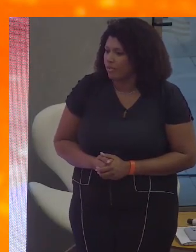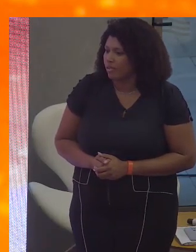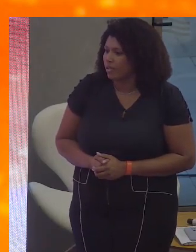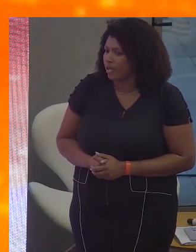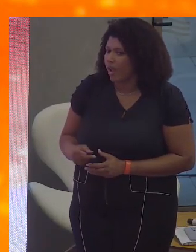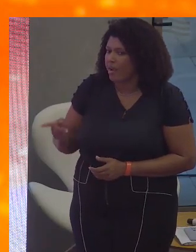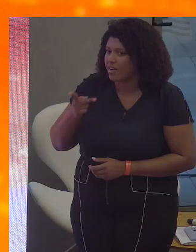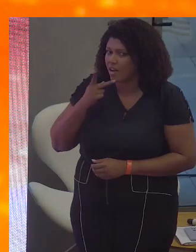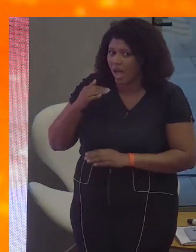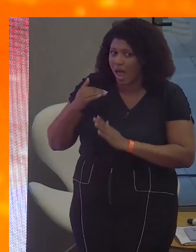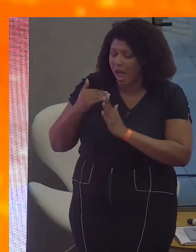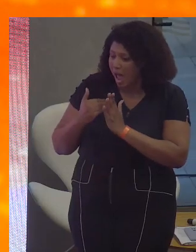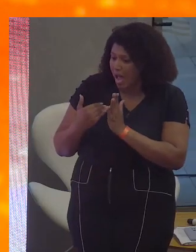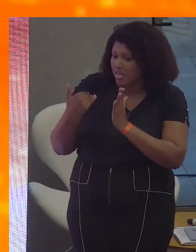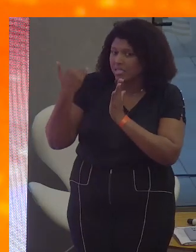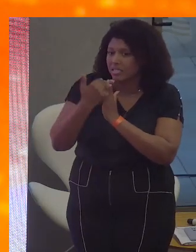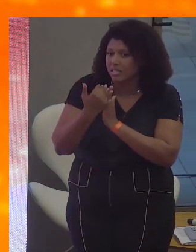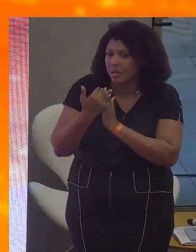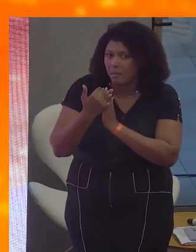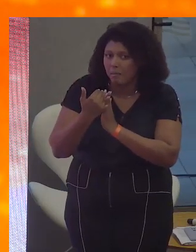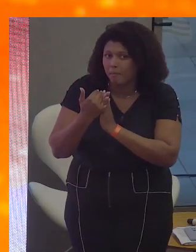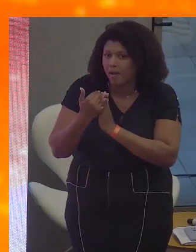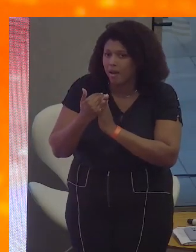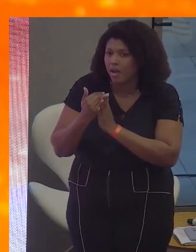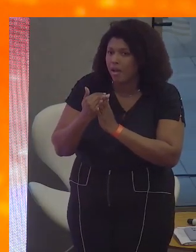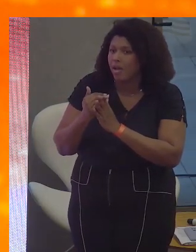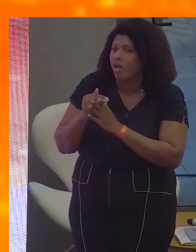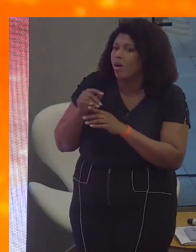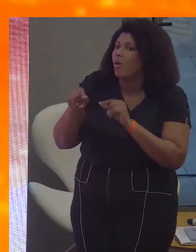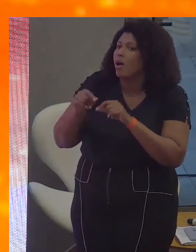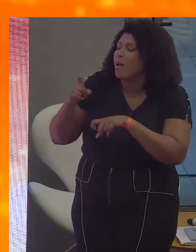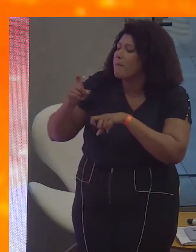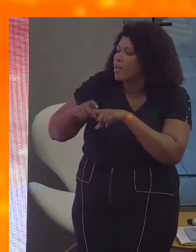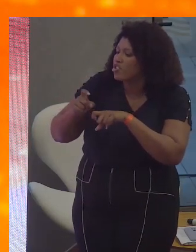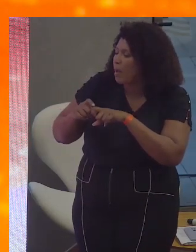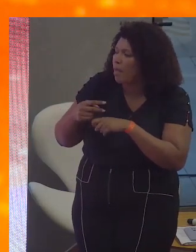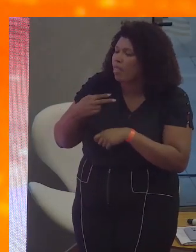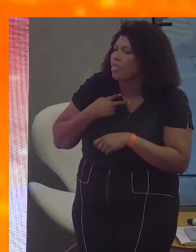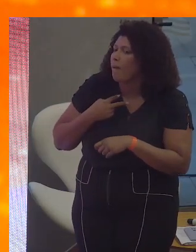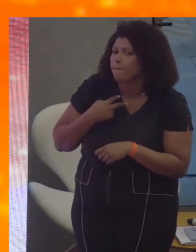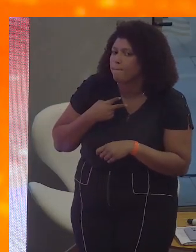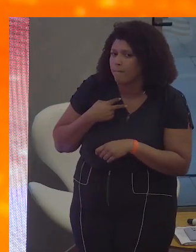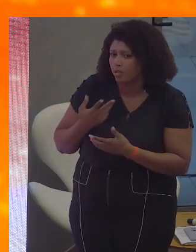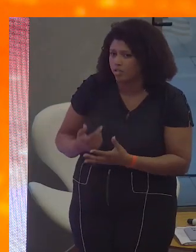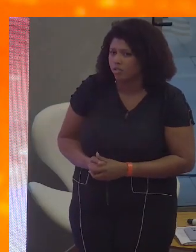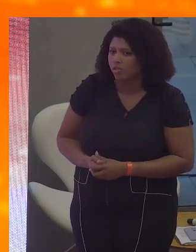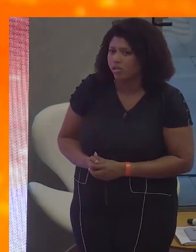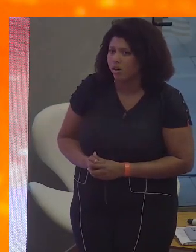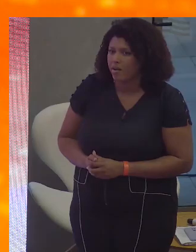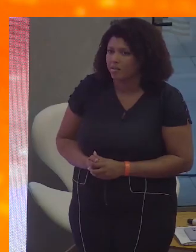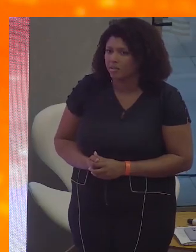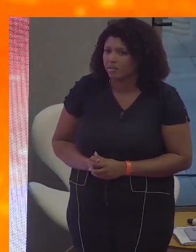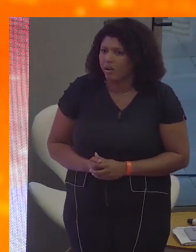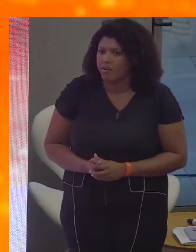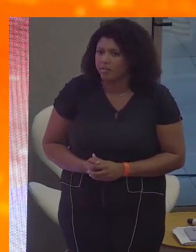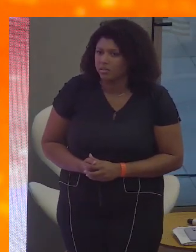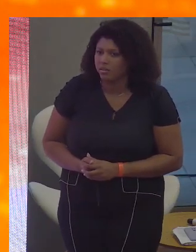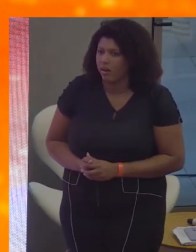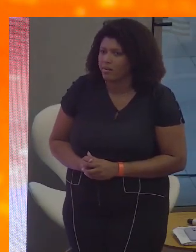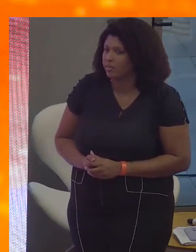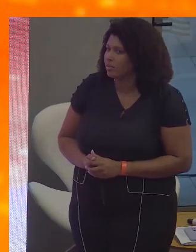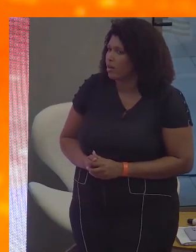acima de 1 miligrama de melatonina, aí só como medicamento, não pode ser como suplemento. E aí, o que acontece? A